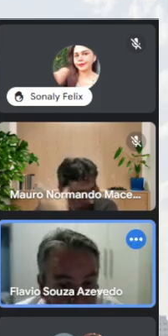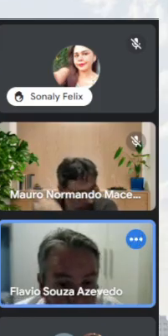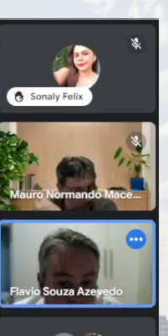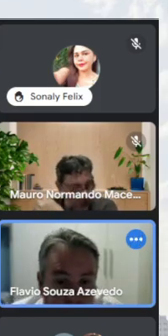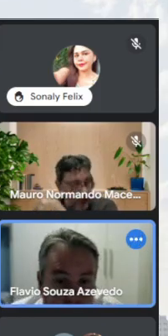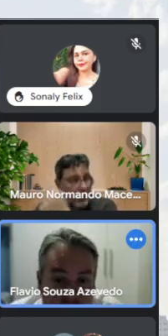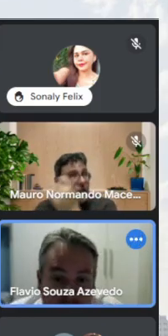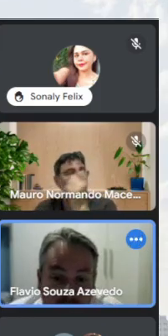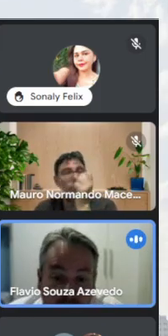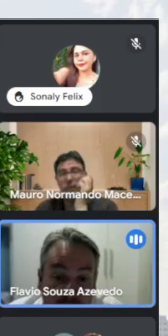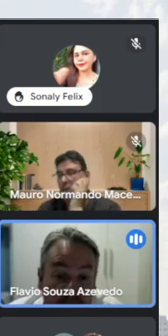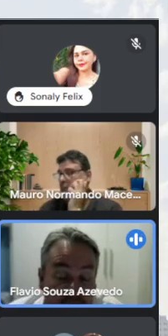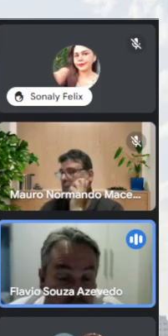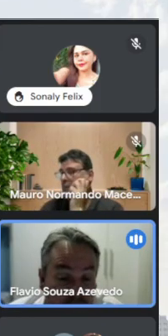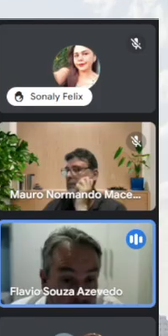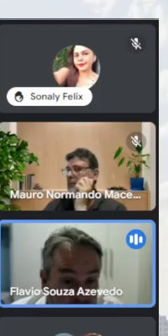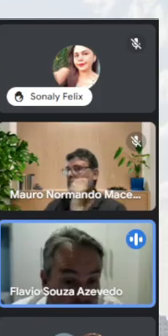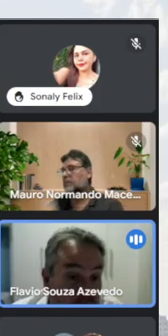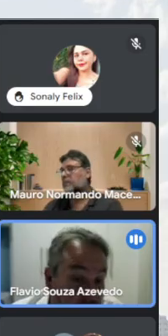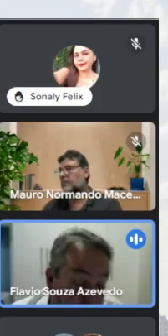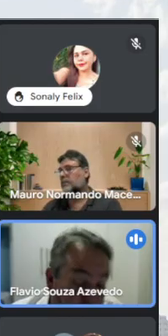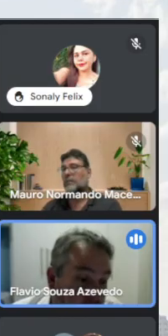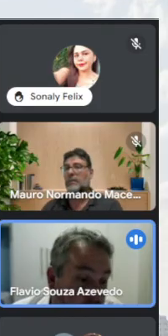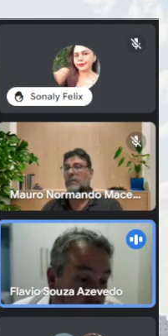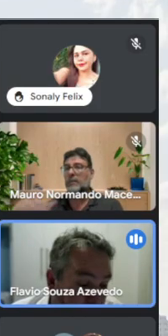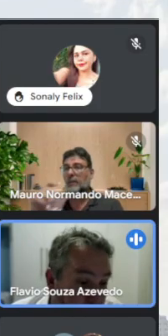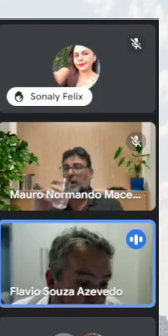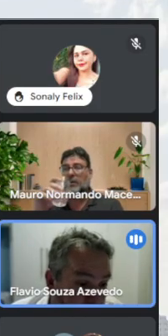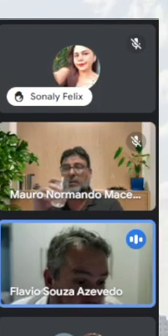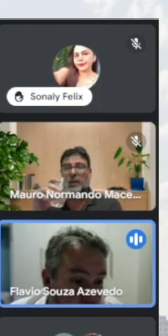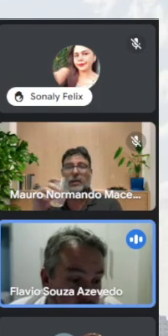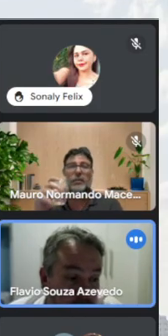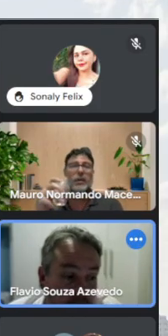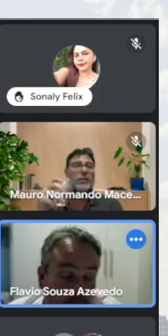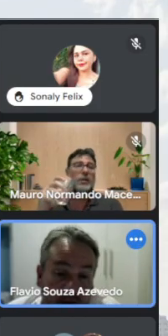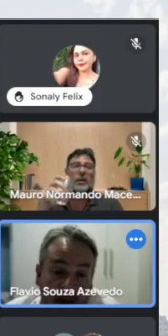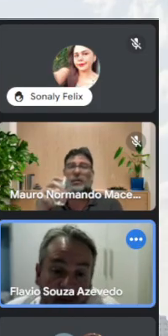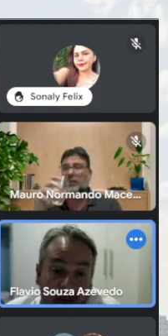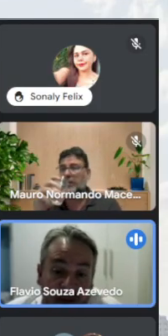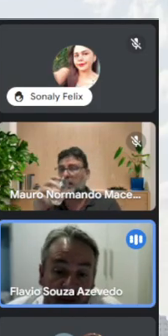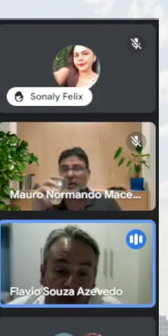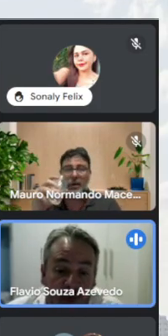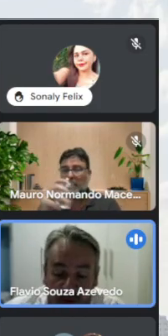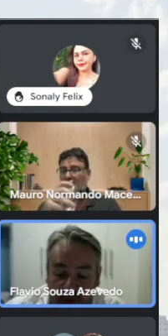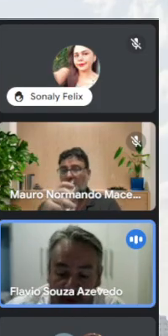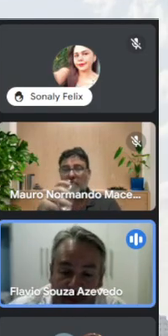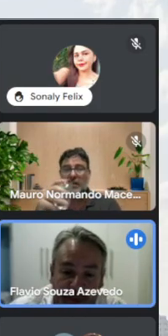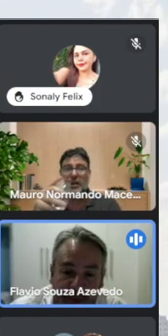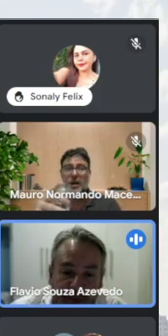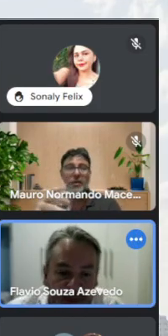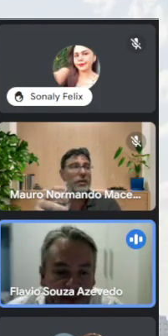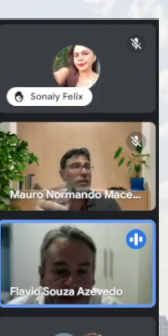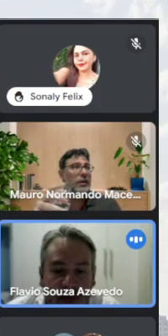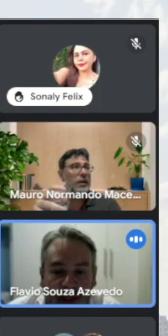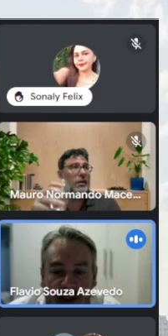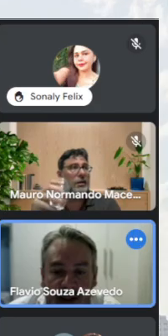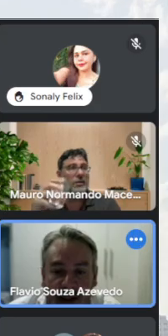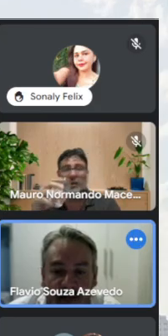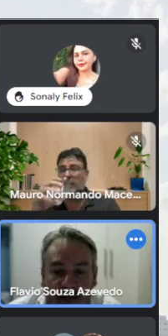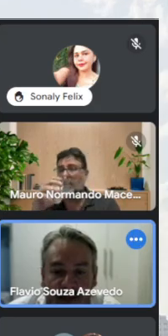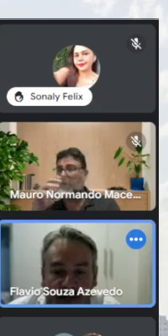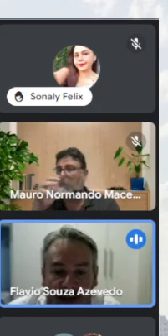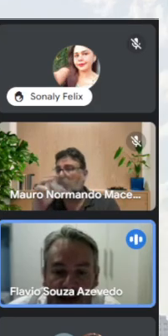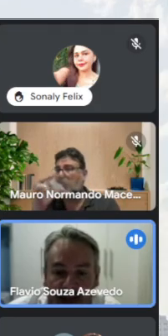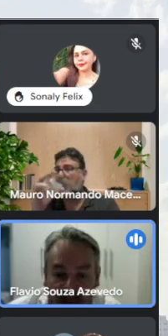falou. Sobre as questões das limitações, sim, há bastante limitações. Por exemplo, deixa eu puxar